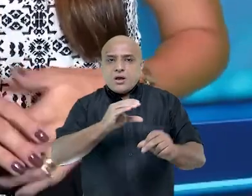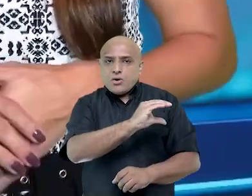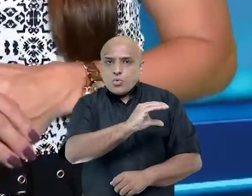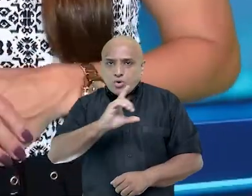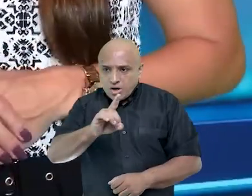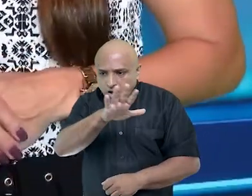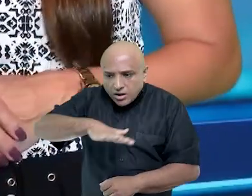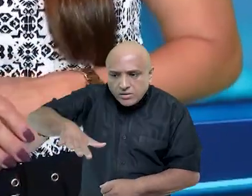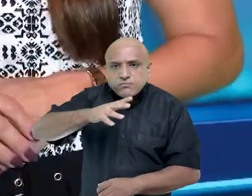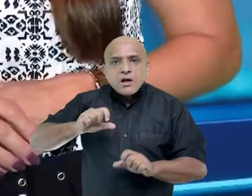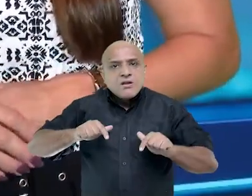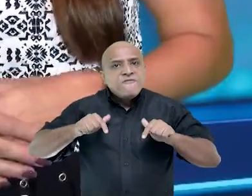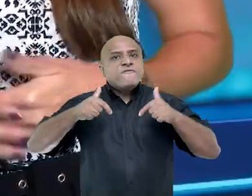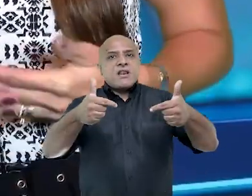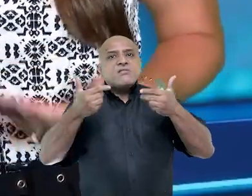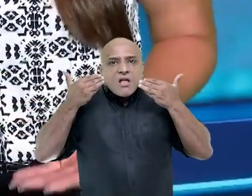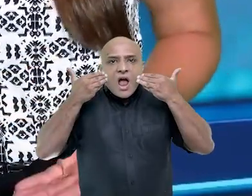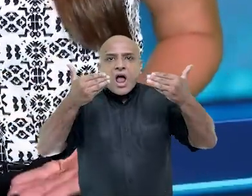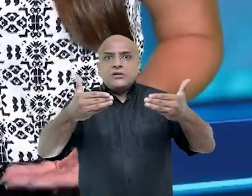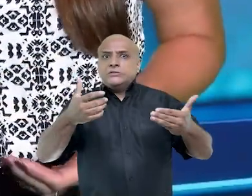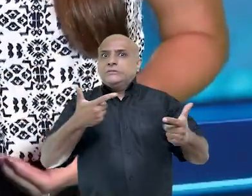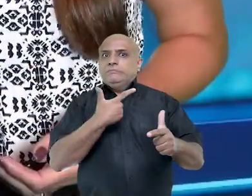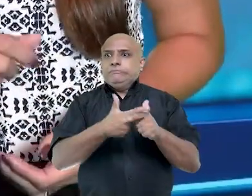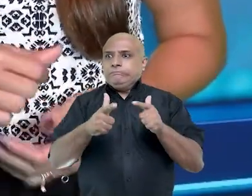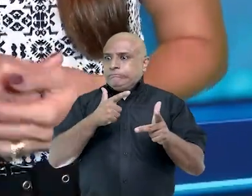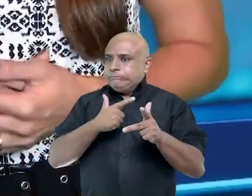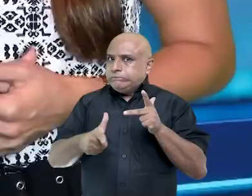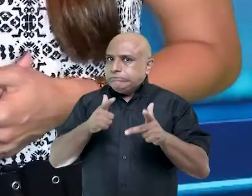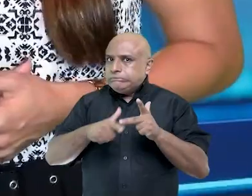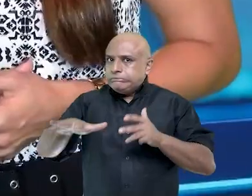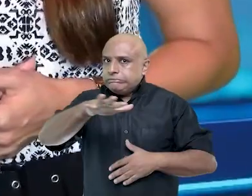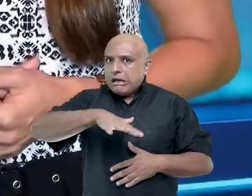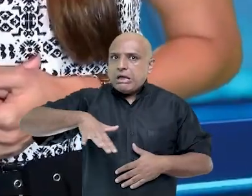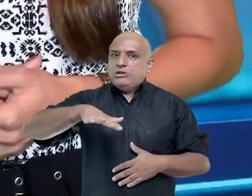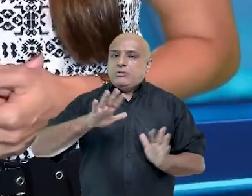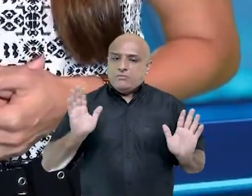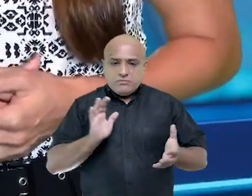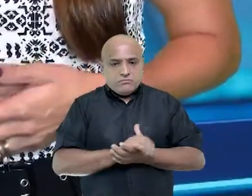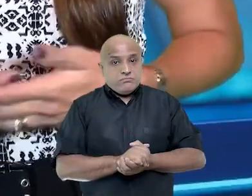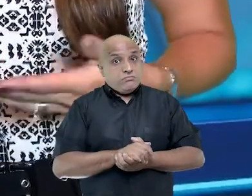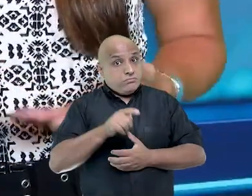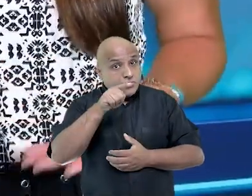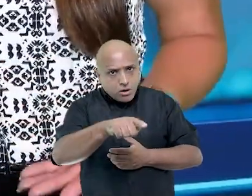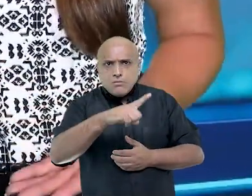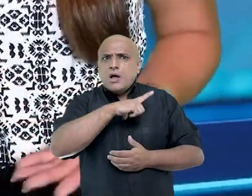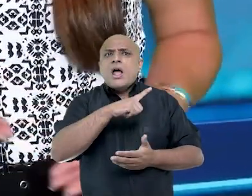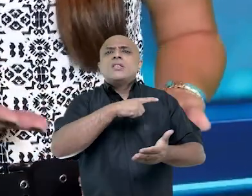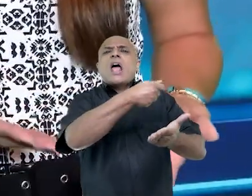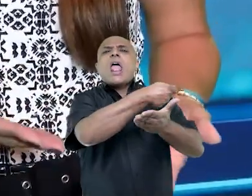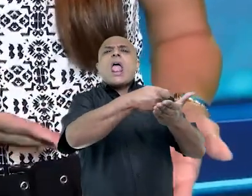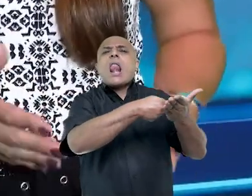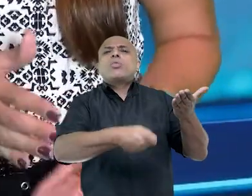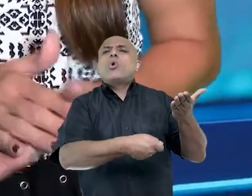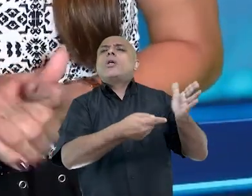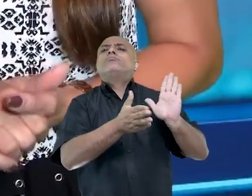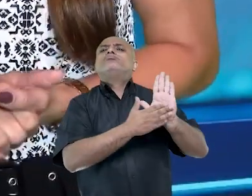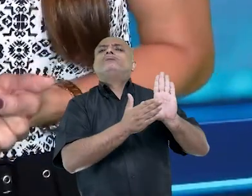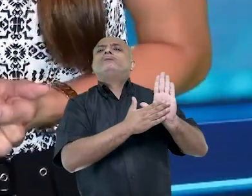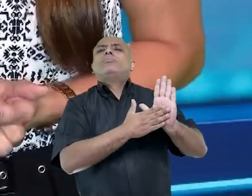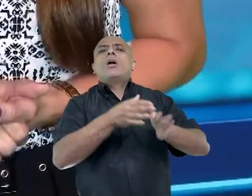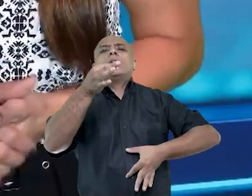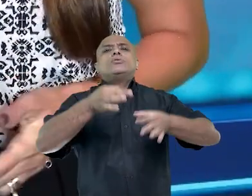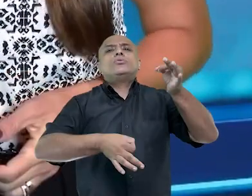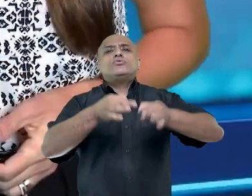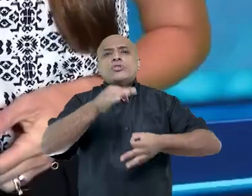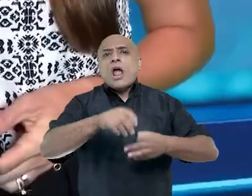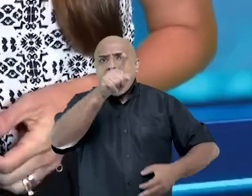coordenadas para enfrentar a situação de calamidade instaurada na região. No caso, a relatora considerou que a atuação